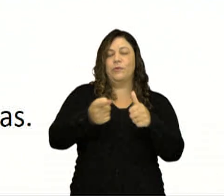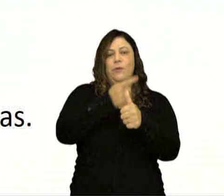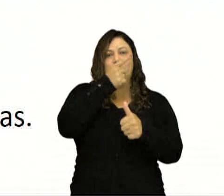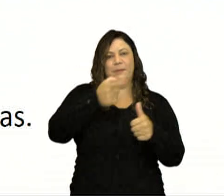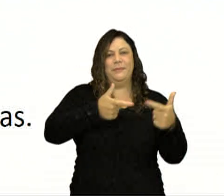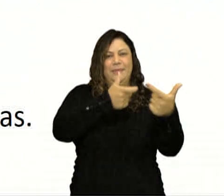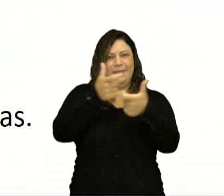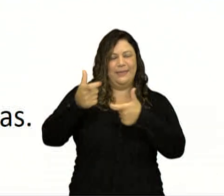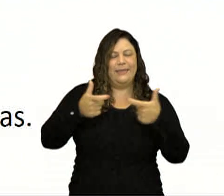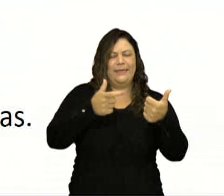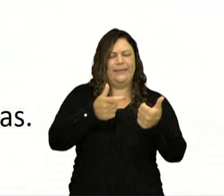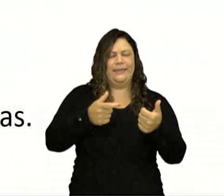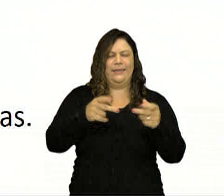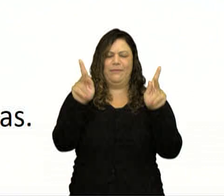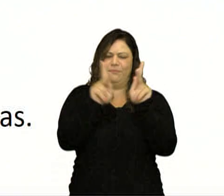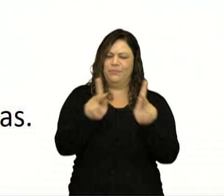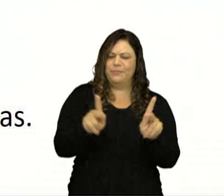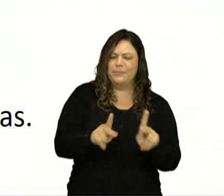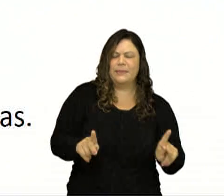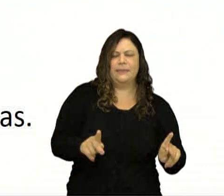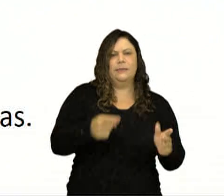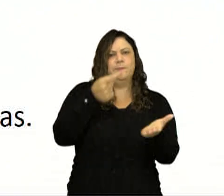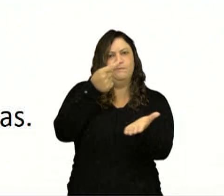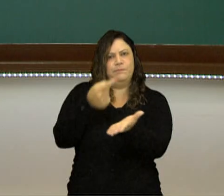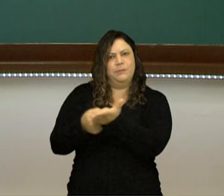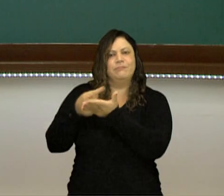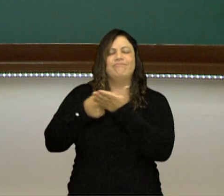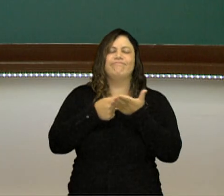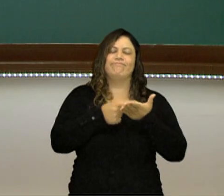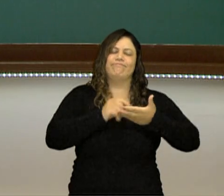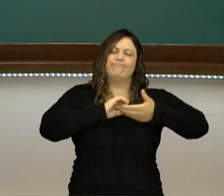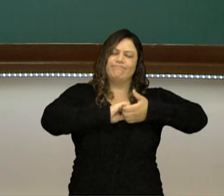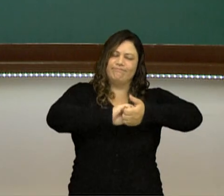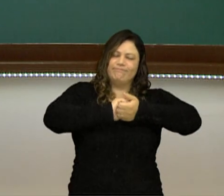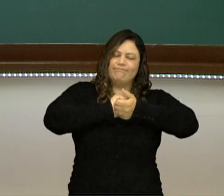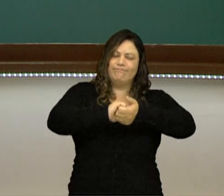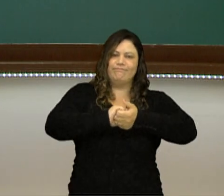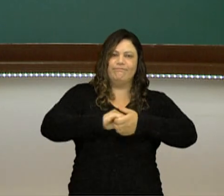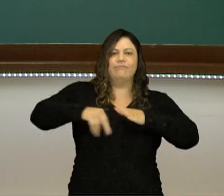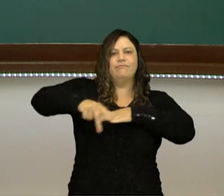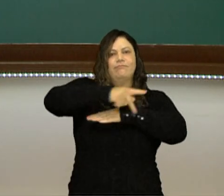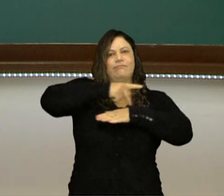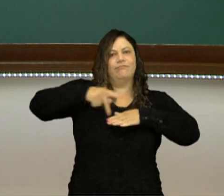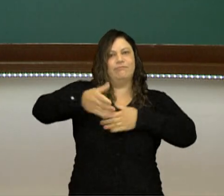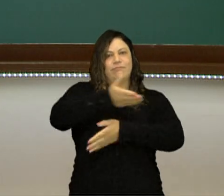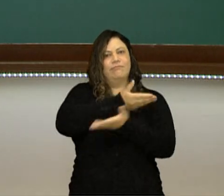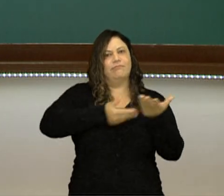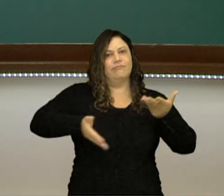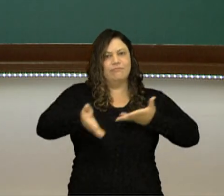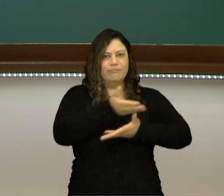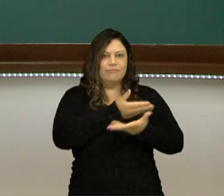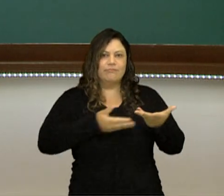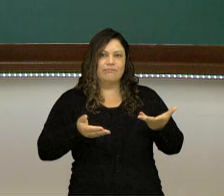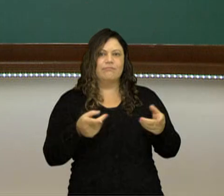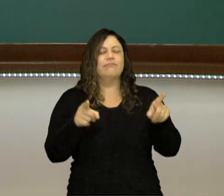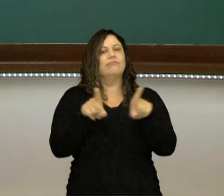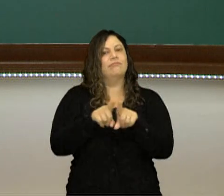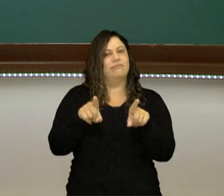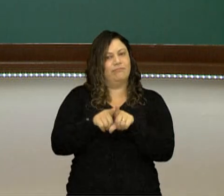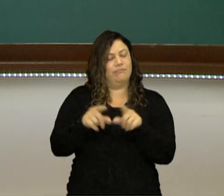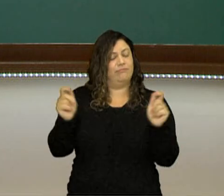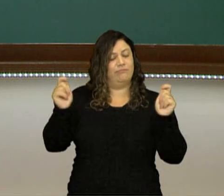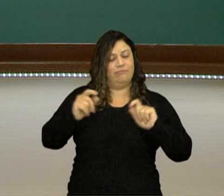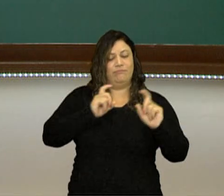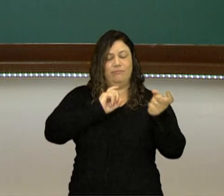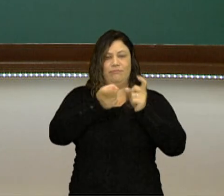política de apaziguamento diplomático entre as nações envolvidas. Então, quando houvesse conflitos entre as nações, os embaixadores se